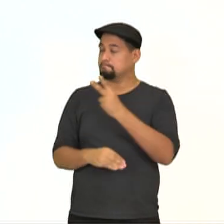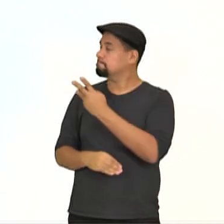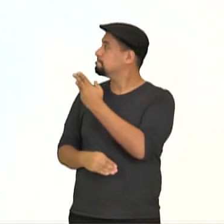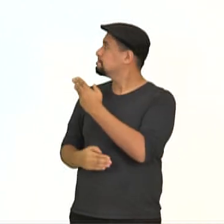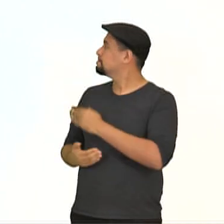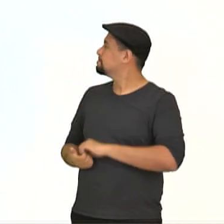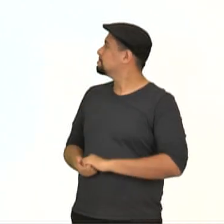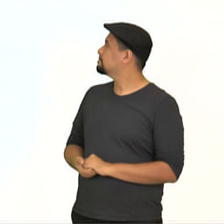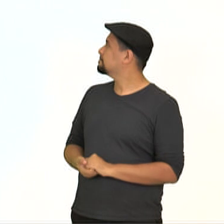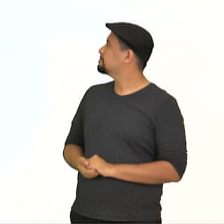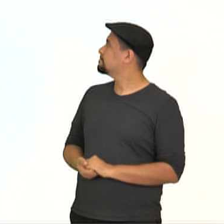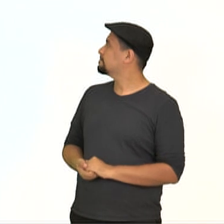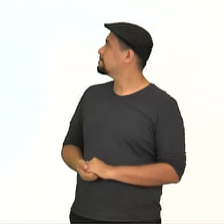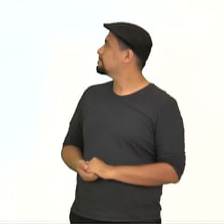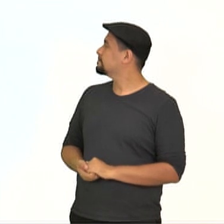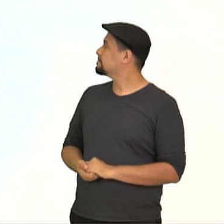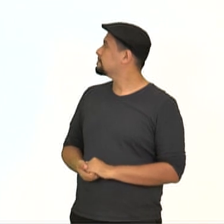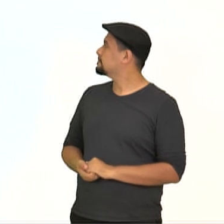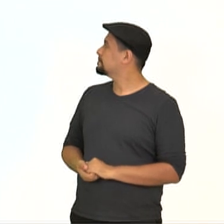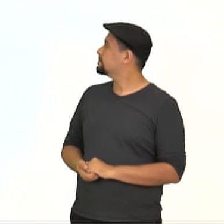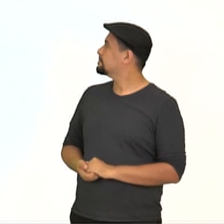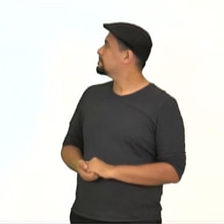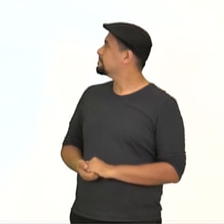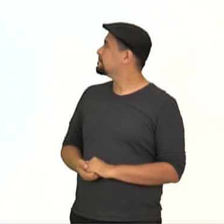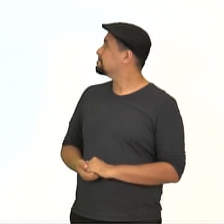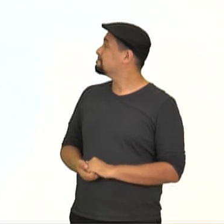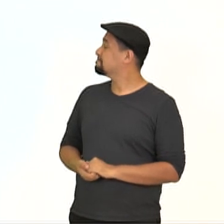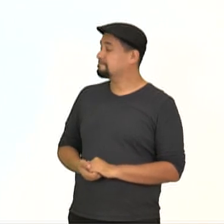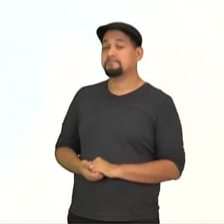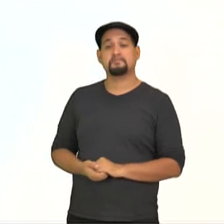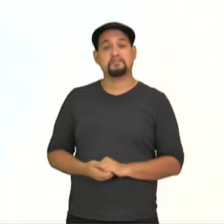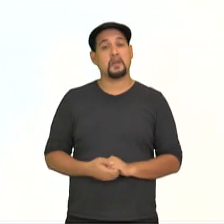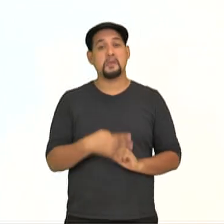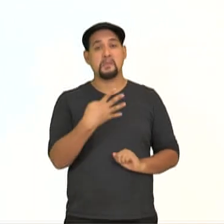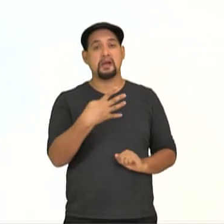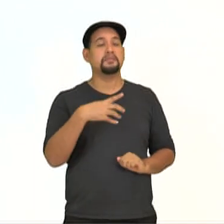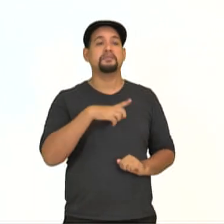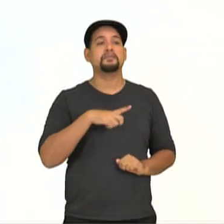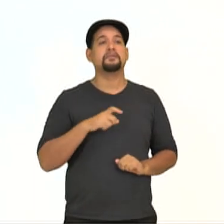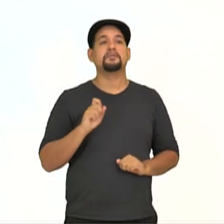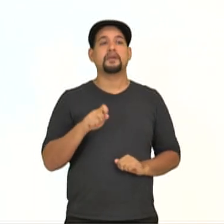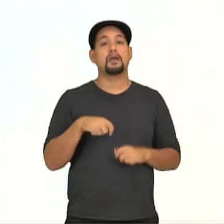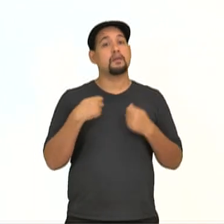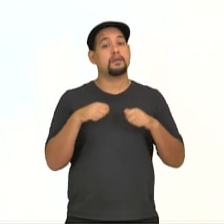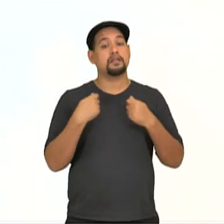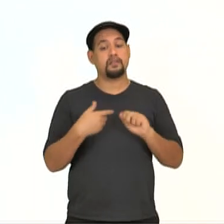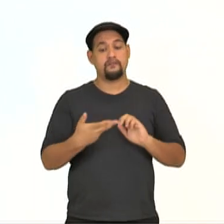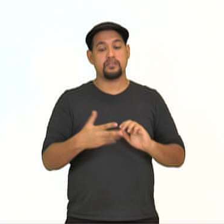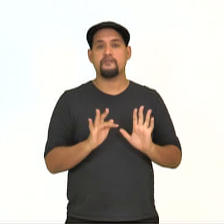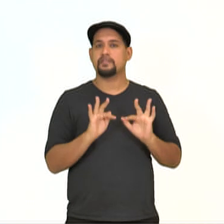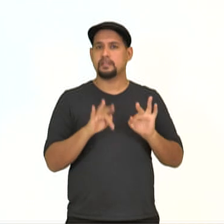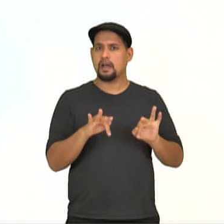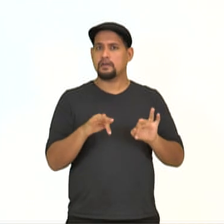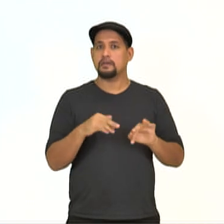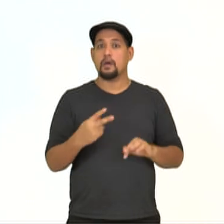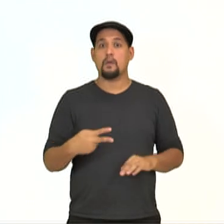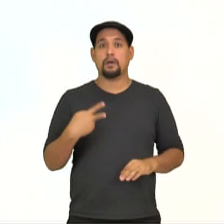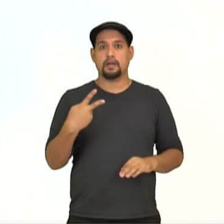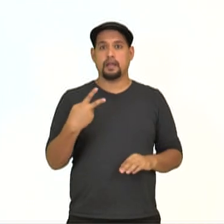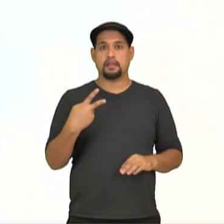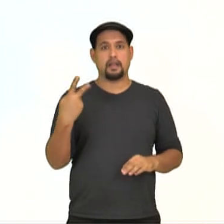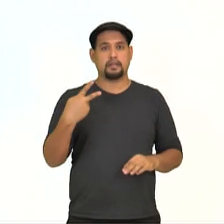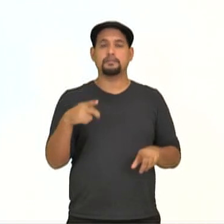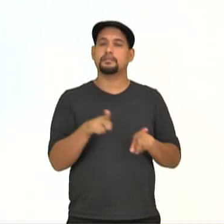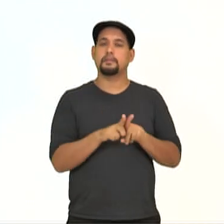3, ou melhor, 1 menos menos 3 dá 4, e aí eu tenho que a velocidade final ao quadrado é igual a 10 elevado a